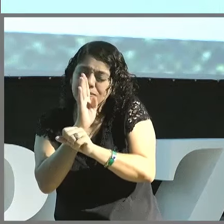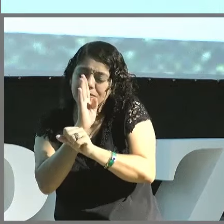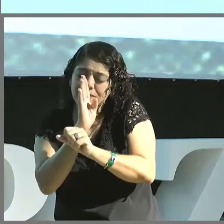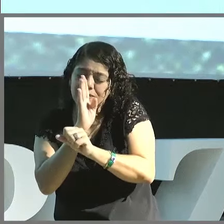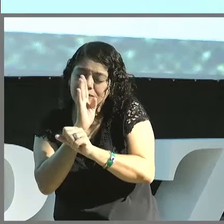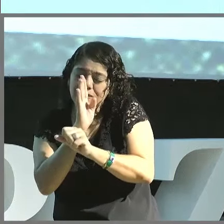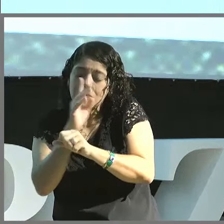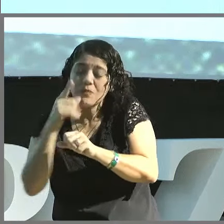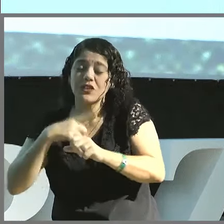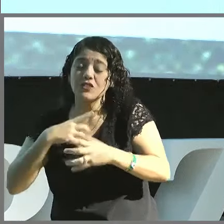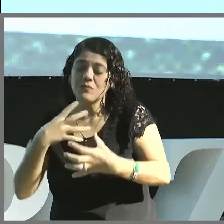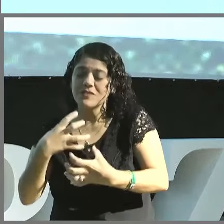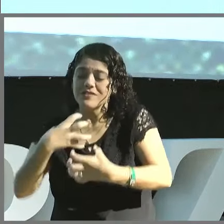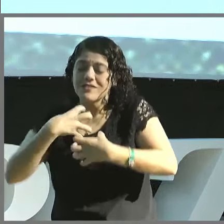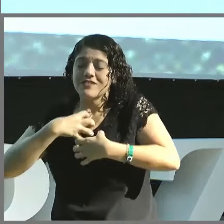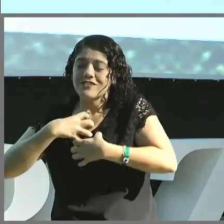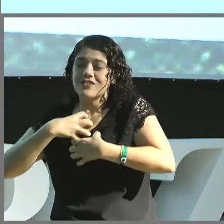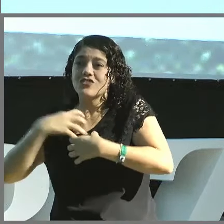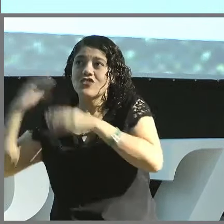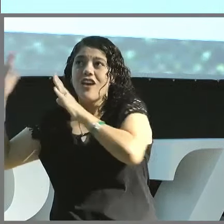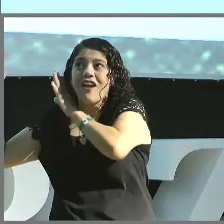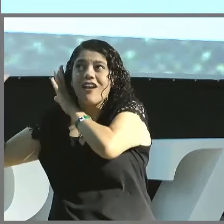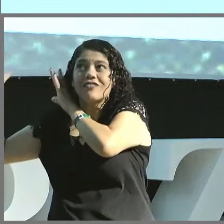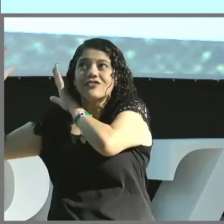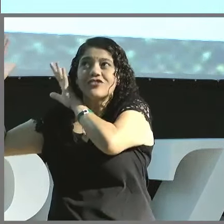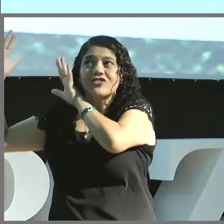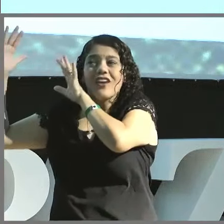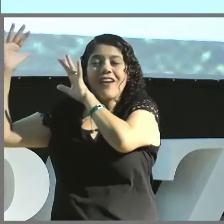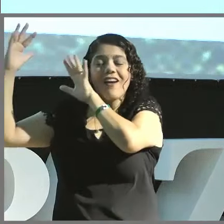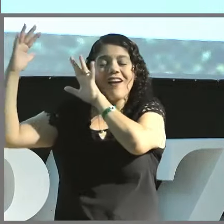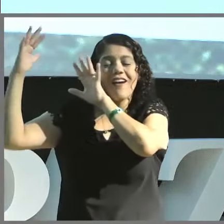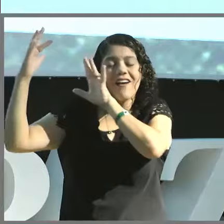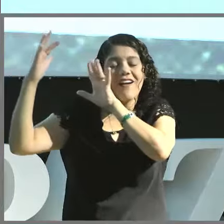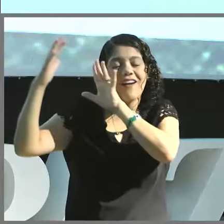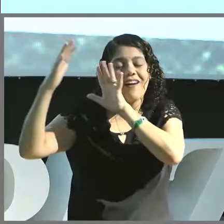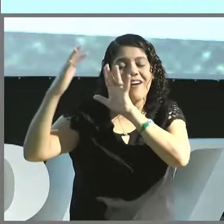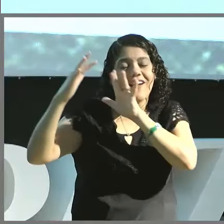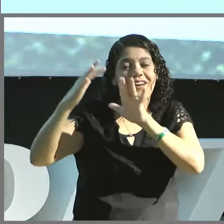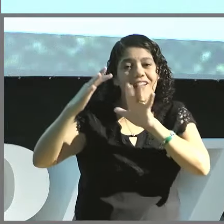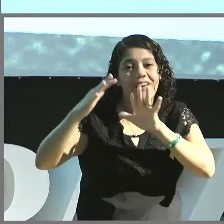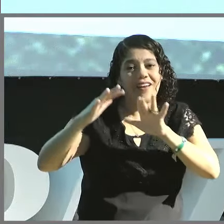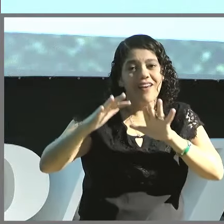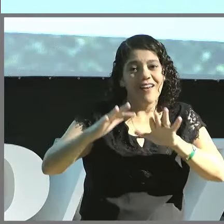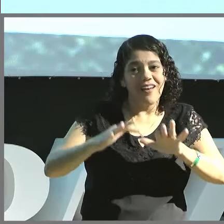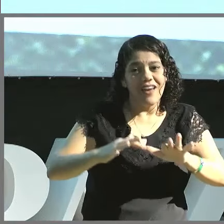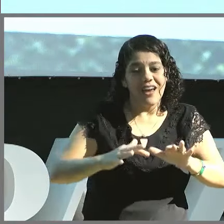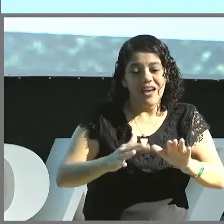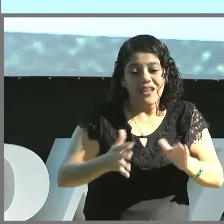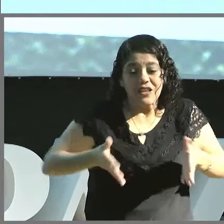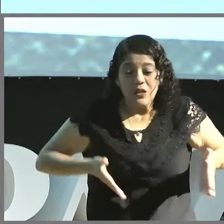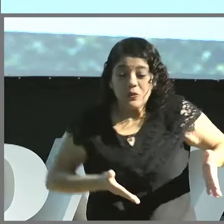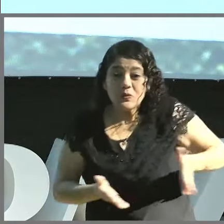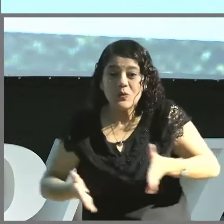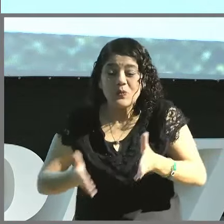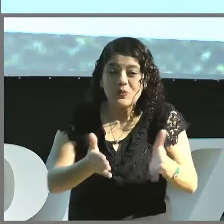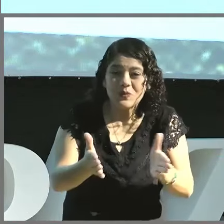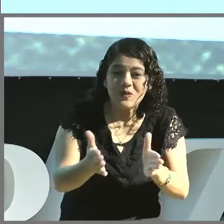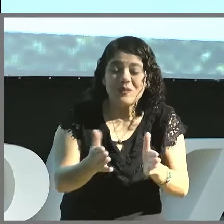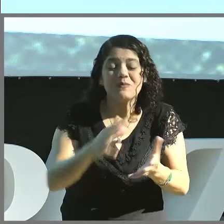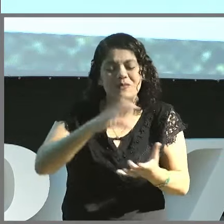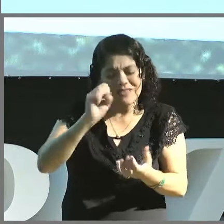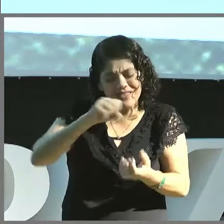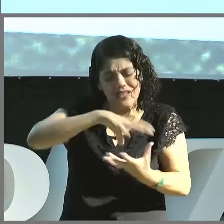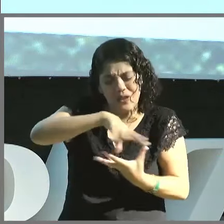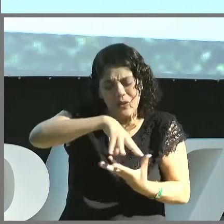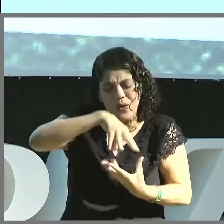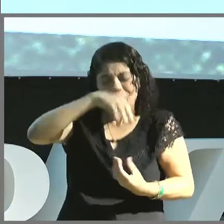os seus passos possam perfumar a estrada. A minha alma exulta, o